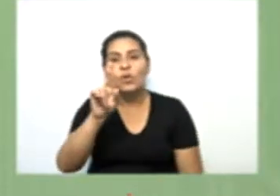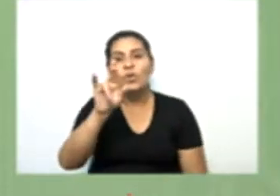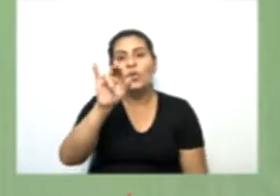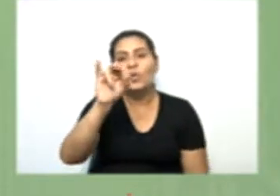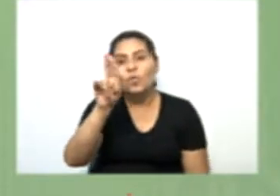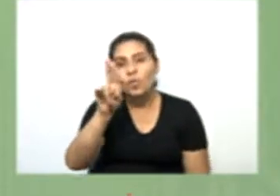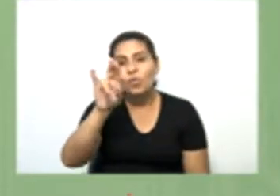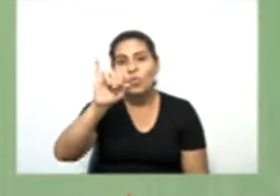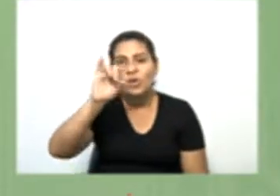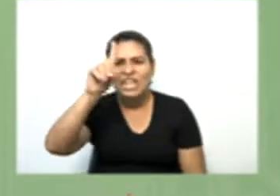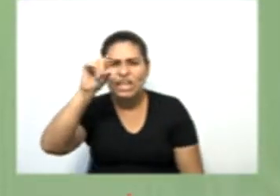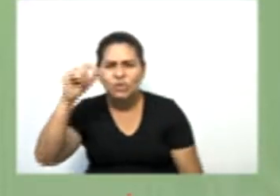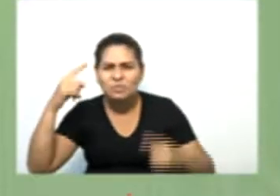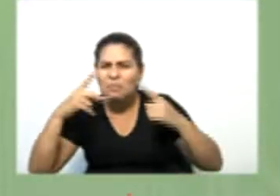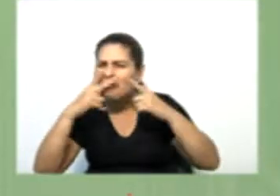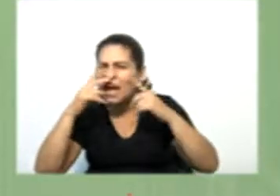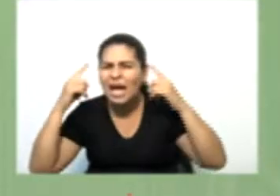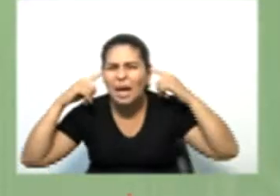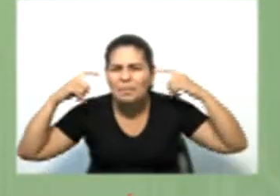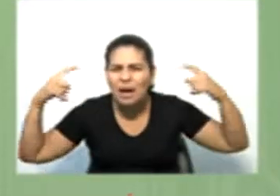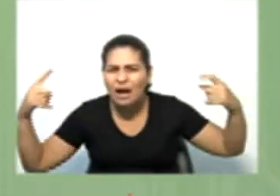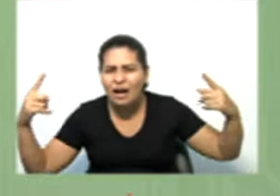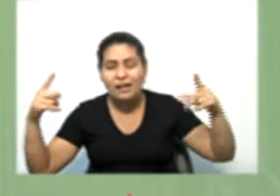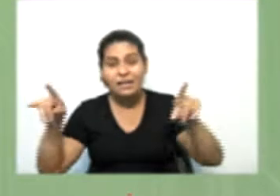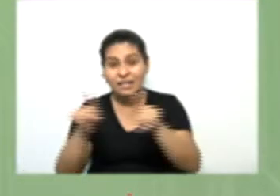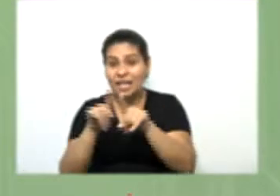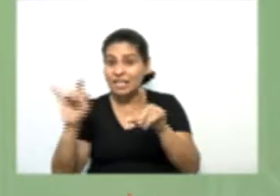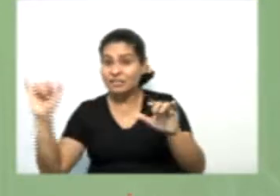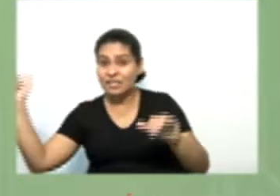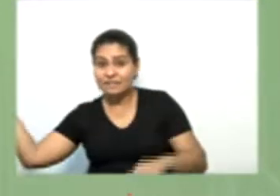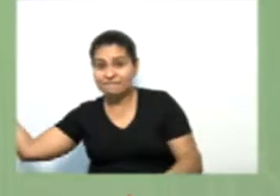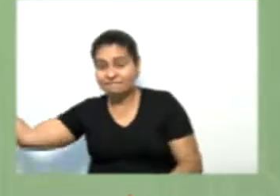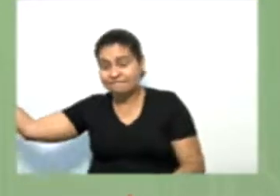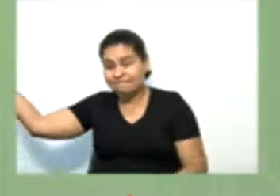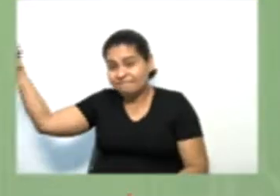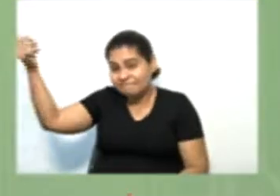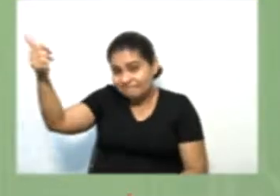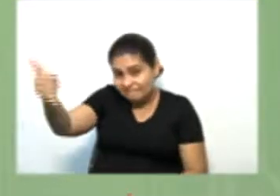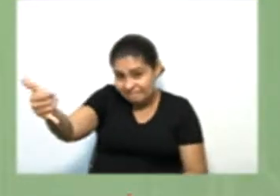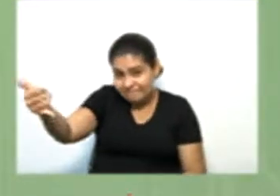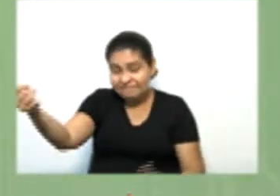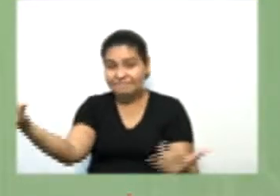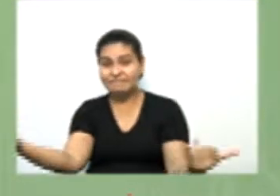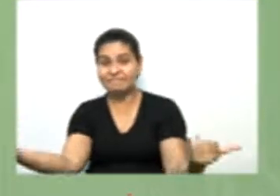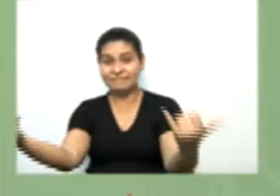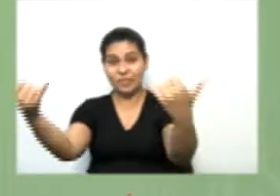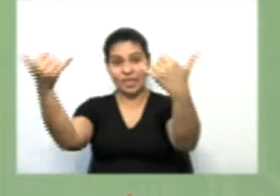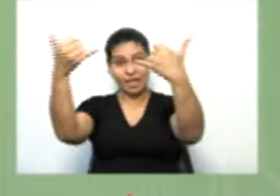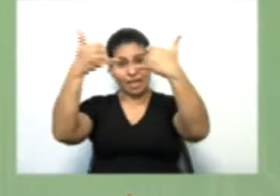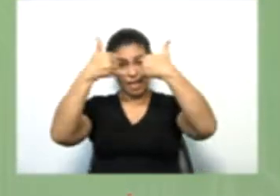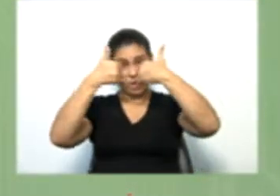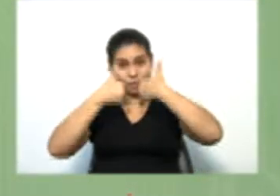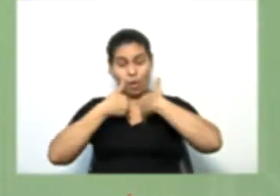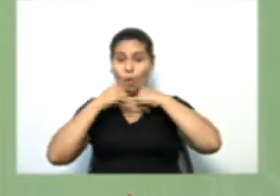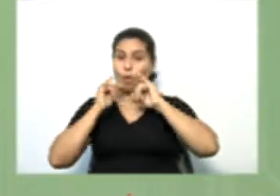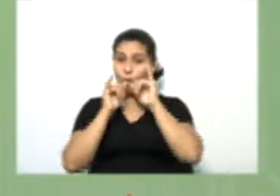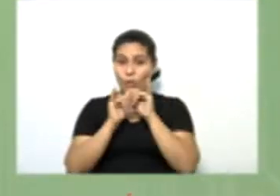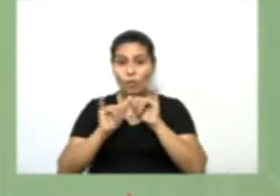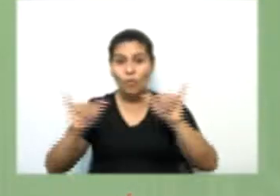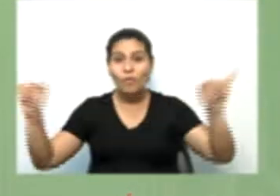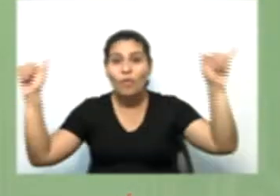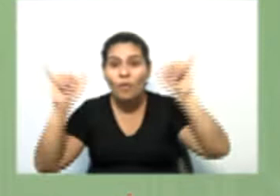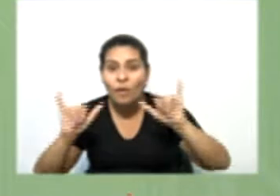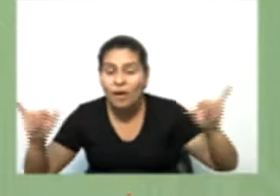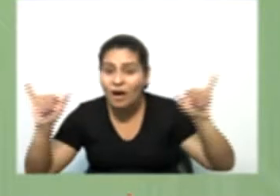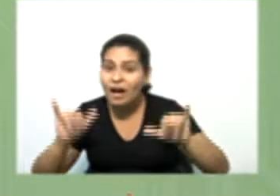O quê? Ruídos. Então, às vezes, uma coisa que sai aqui, que eu quero falar, que o emissor quer falar,